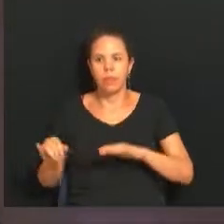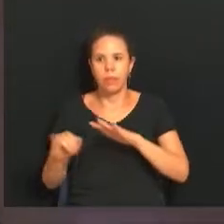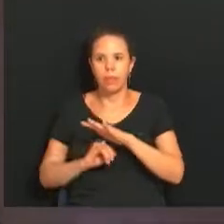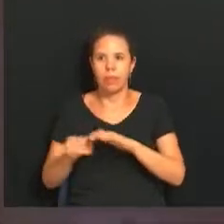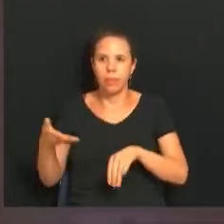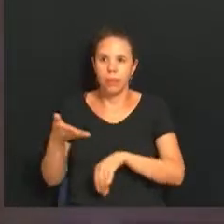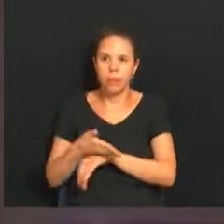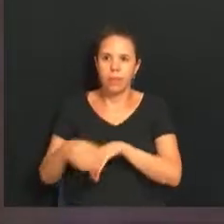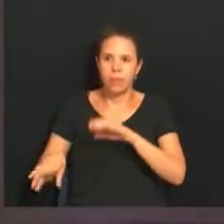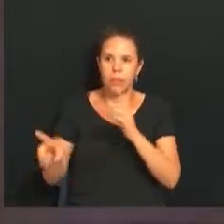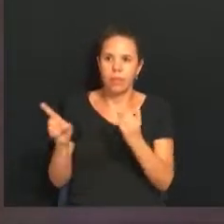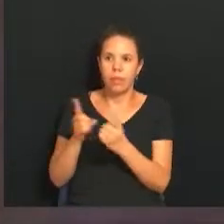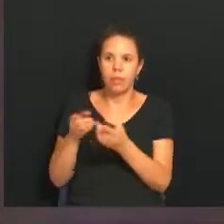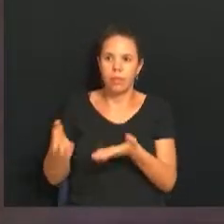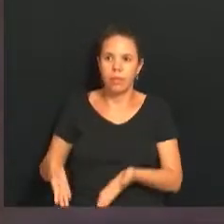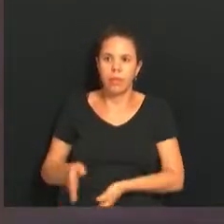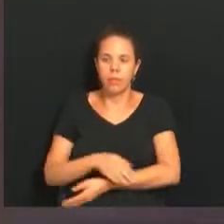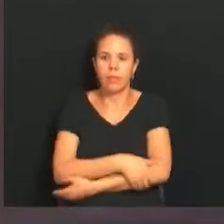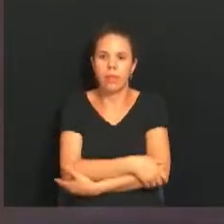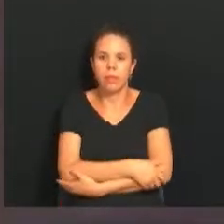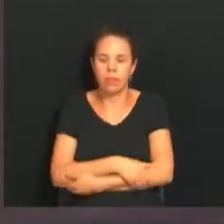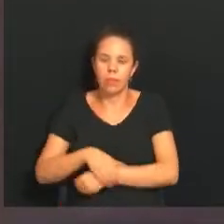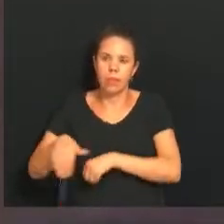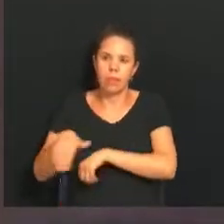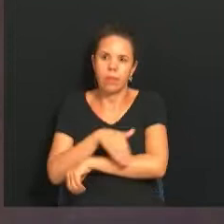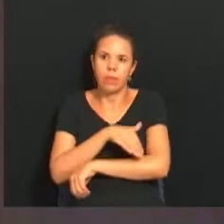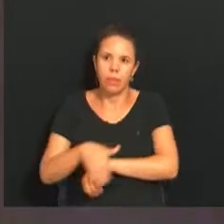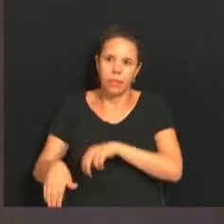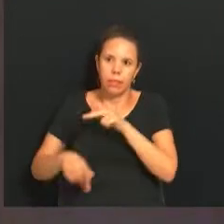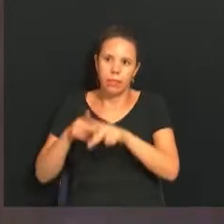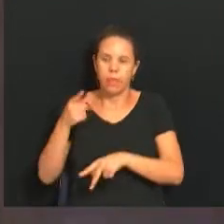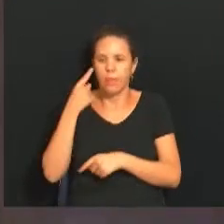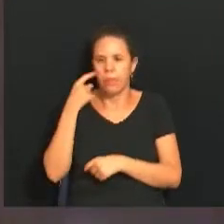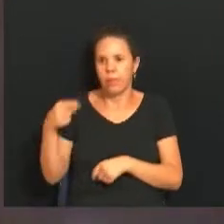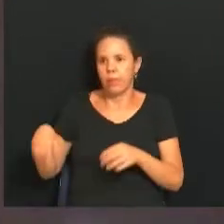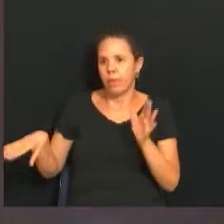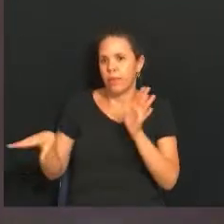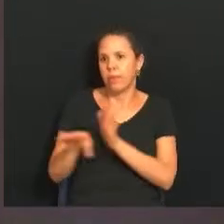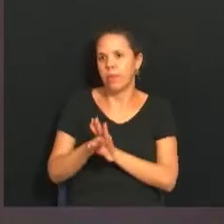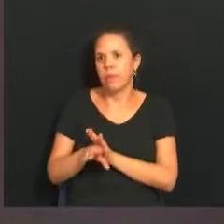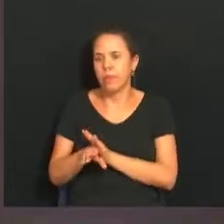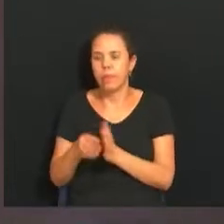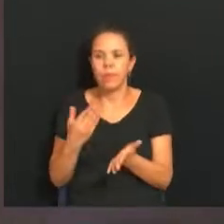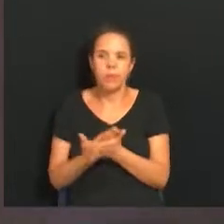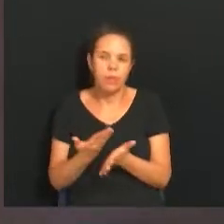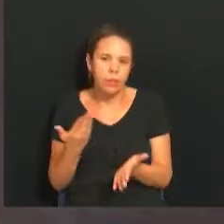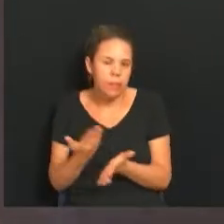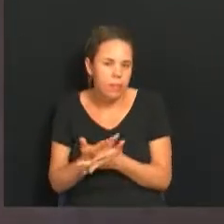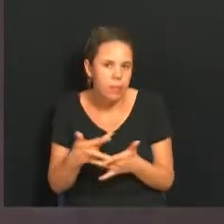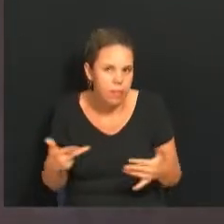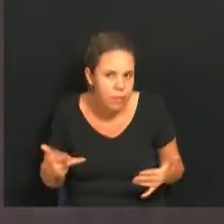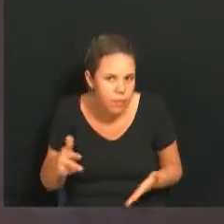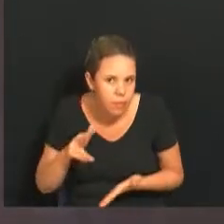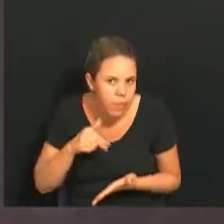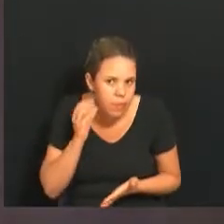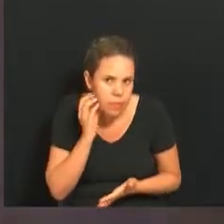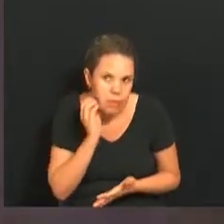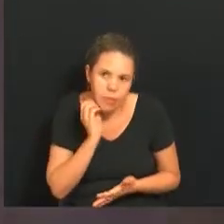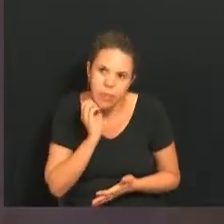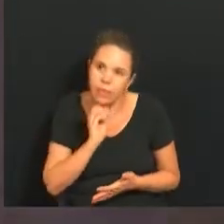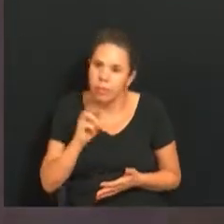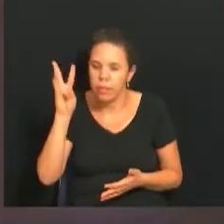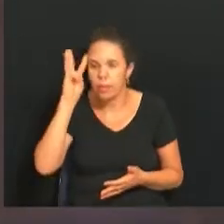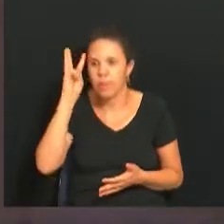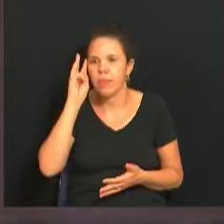atender aqui. Bom, passa então o endereço aqui, o pessoal que está interessado nas aulas, em vir ao baile também na terça-feira,